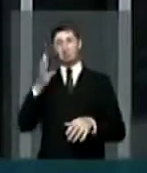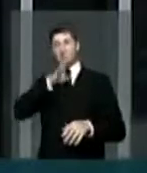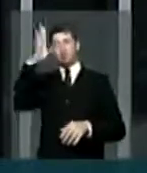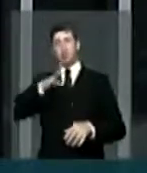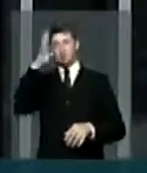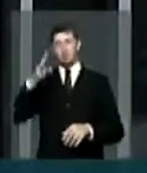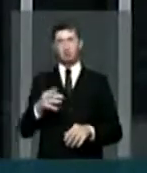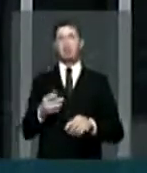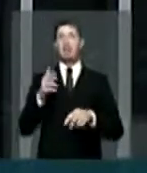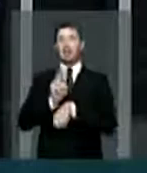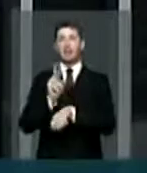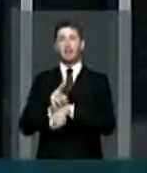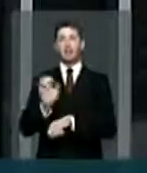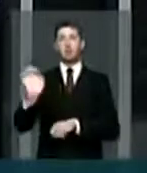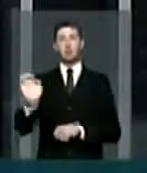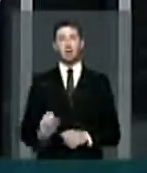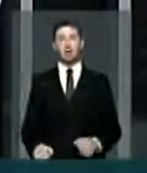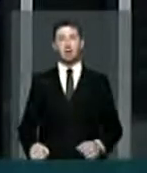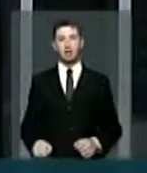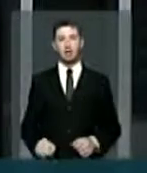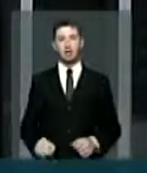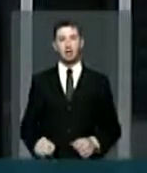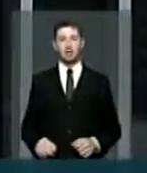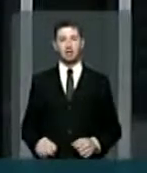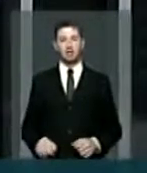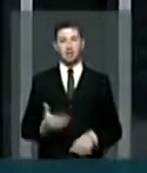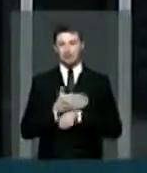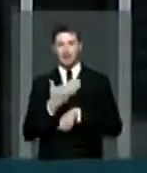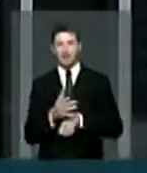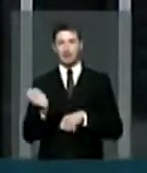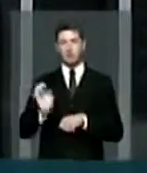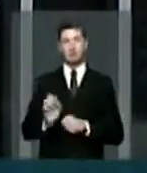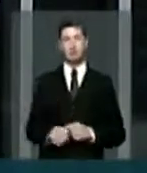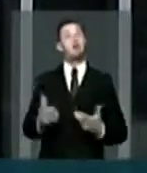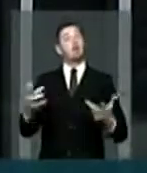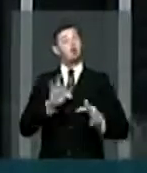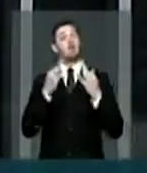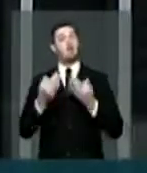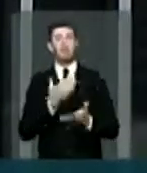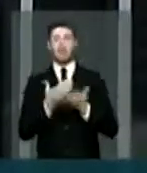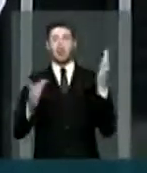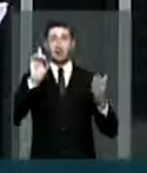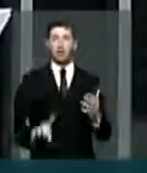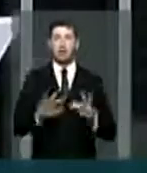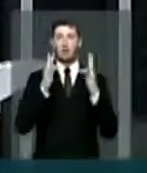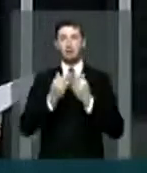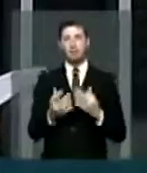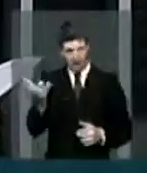as práticas homossexuais. Pois se ficarmos inertes, certamente a família perderá o direito do poder